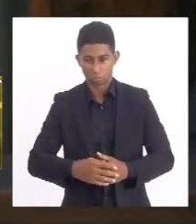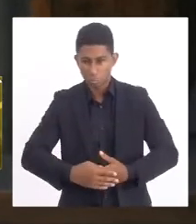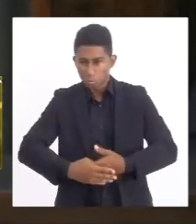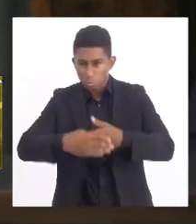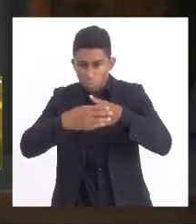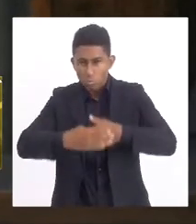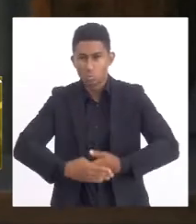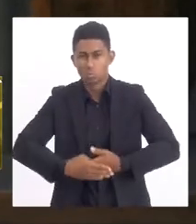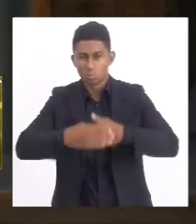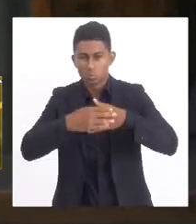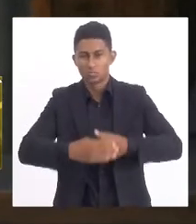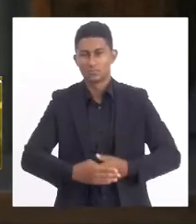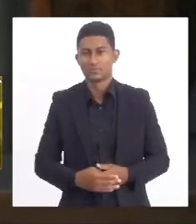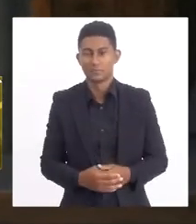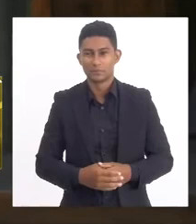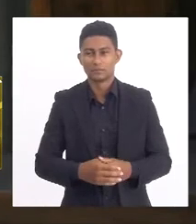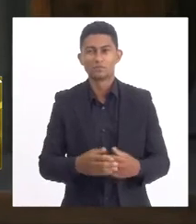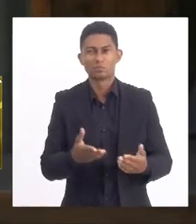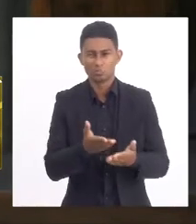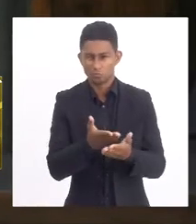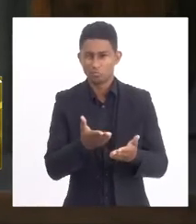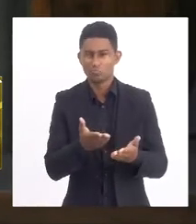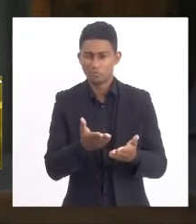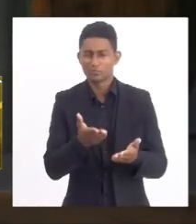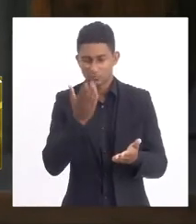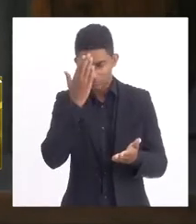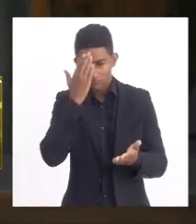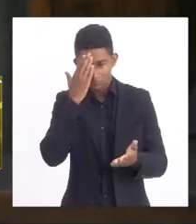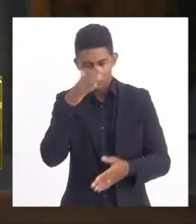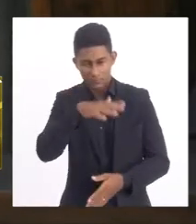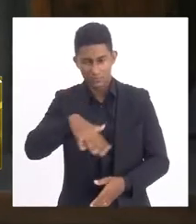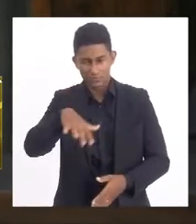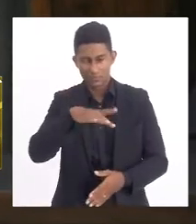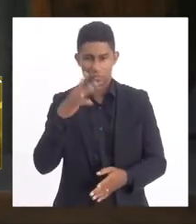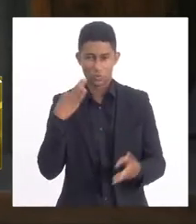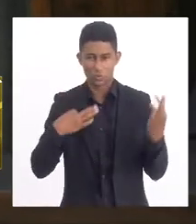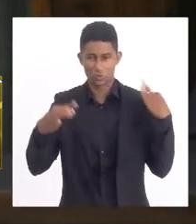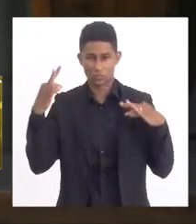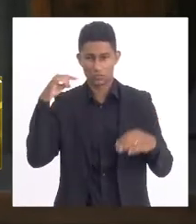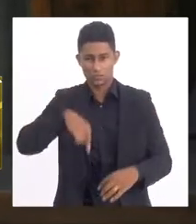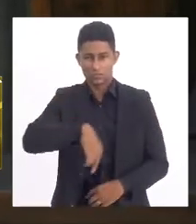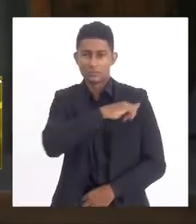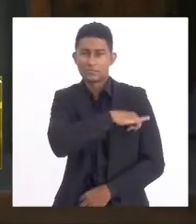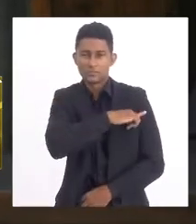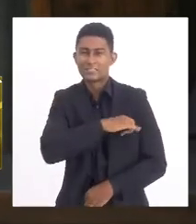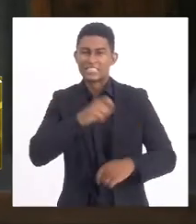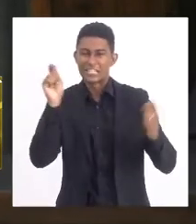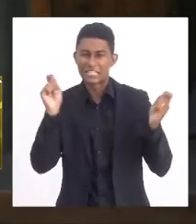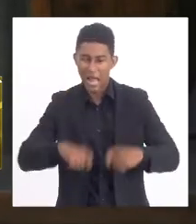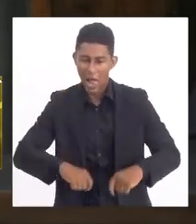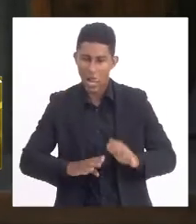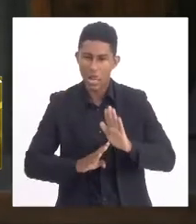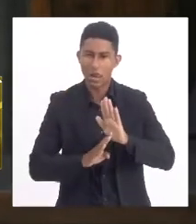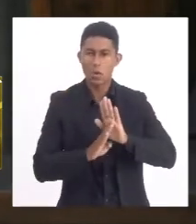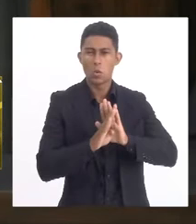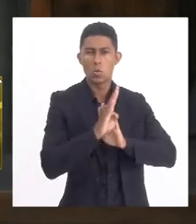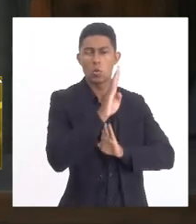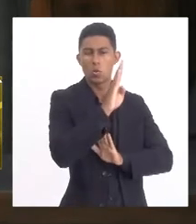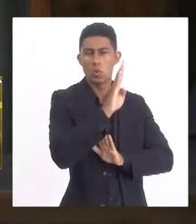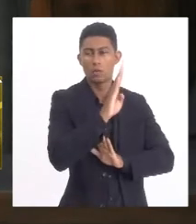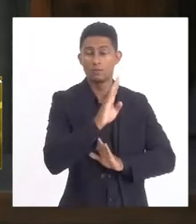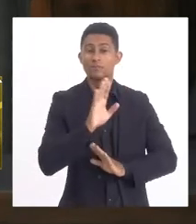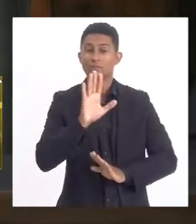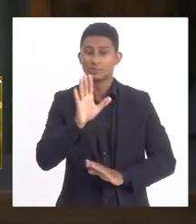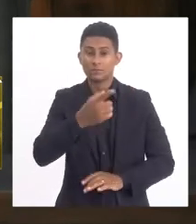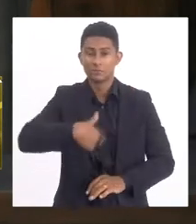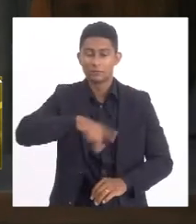que tem um potencial enorme o turismo no Rio de Janeiro e aqui nós estamos na dependência